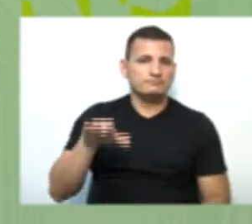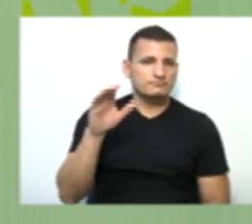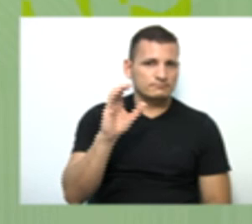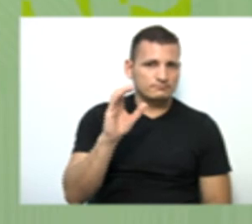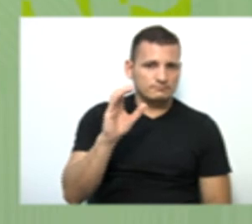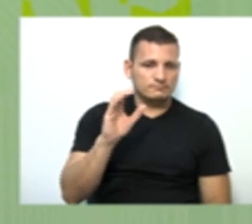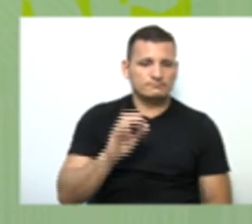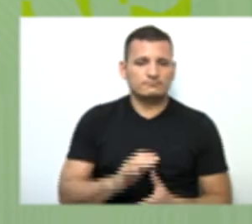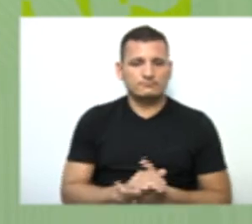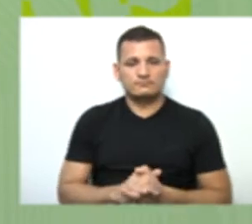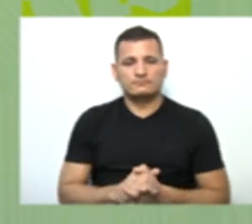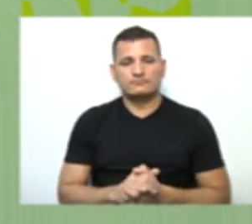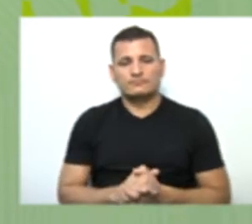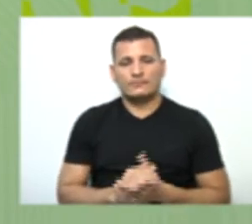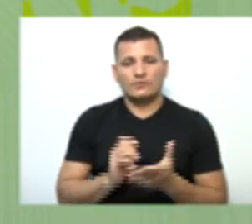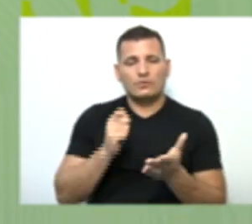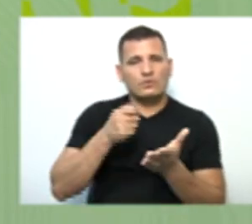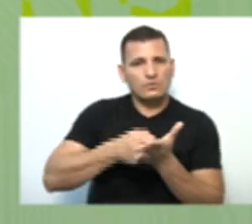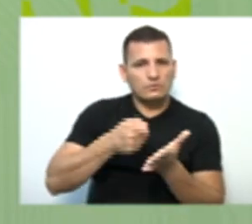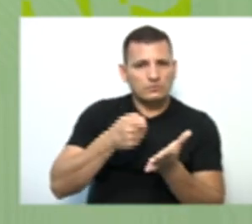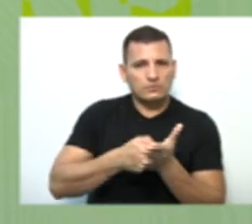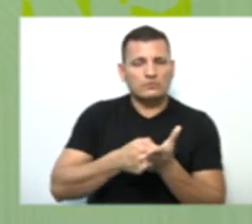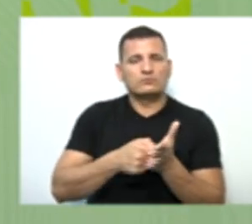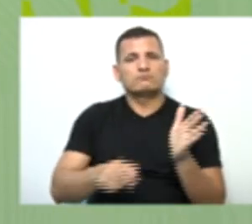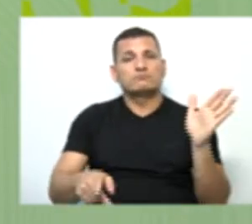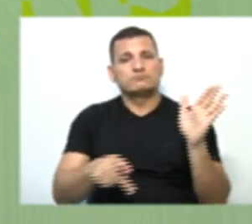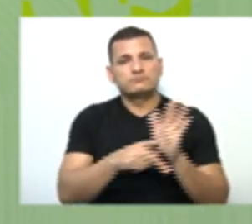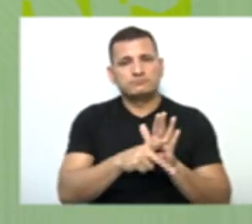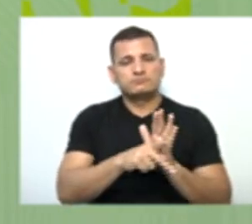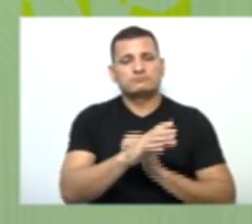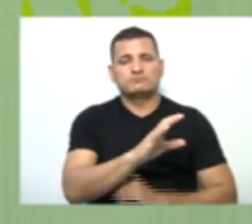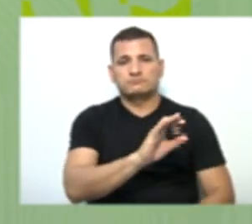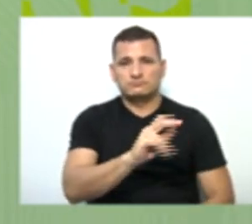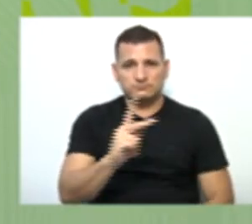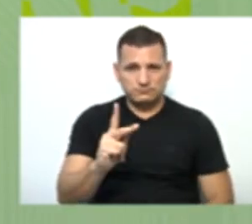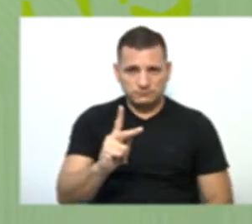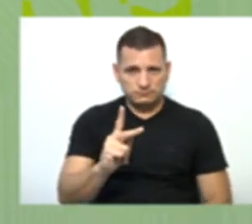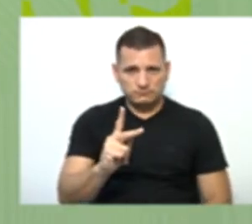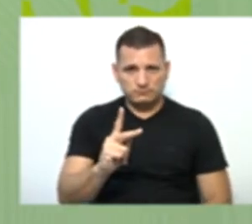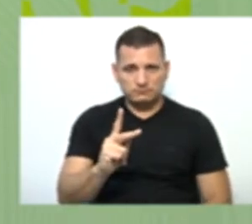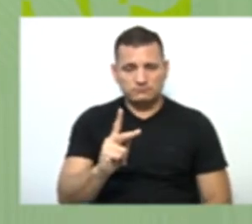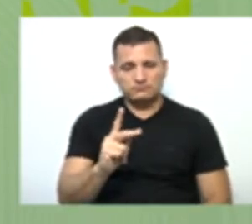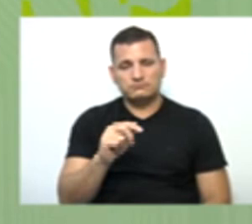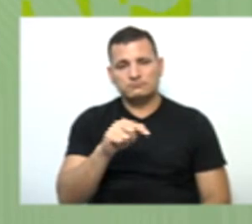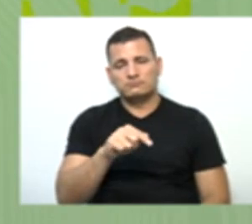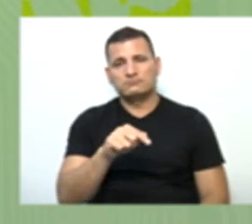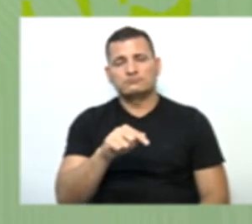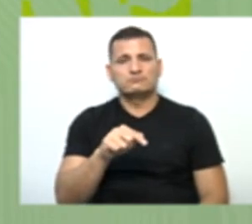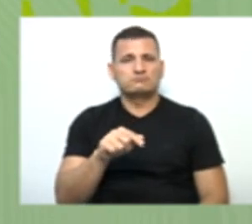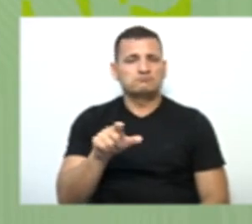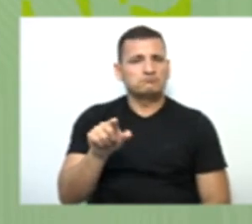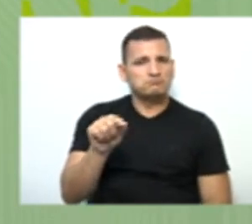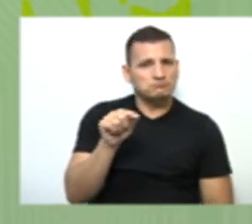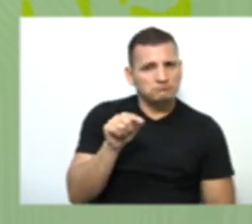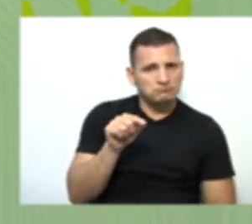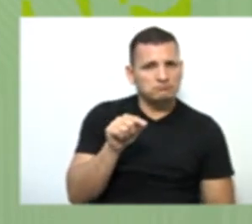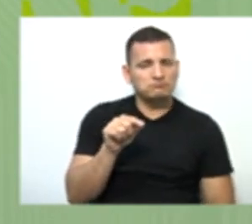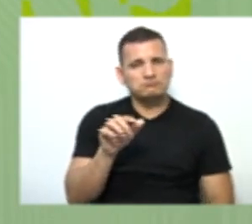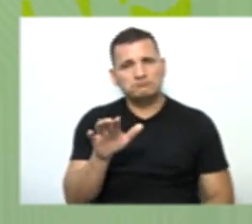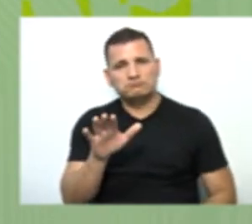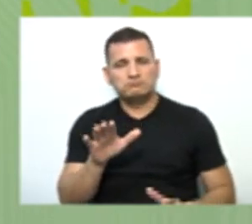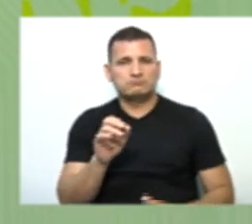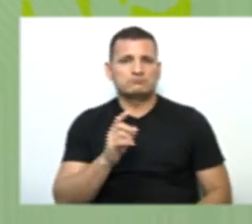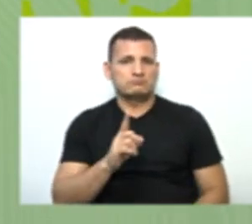obrigatório para as cooperativas optantes pelo lucro real. Esta é uma